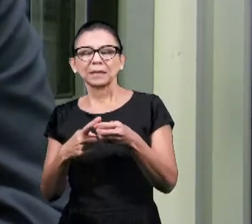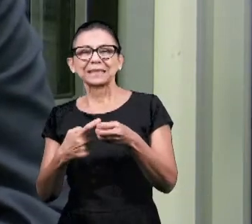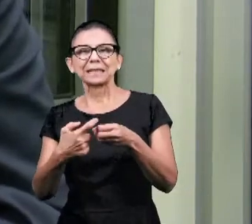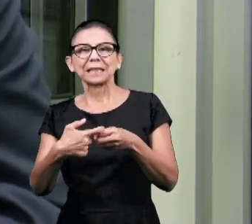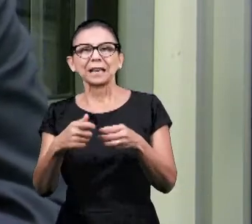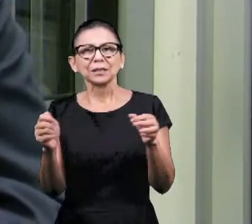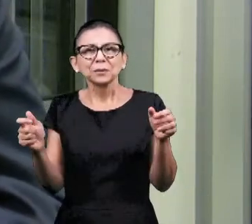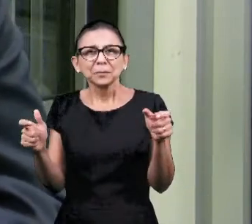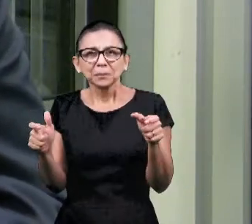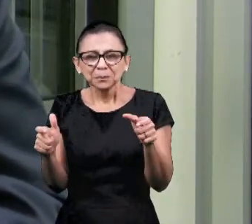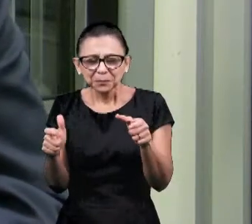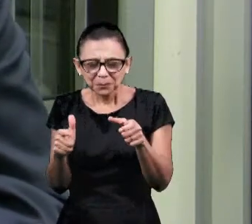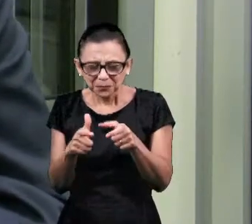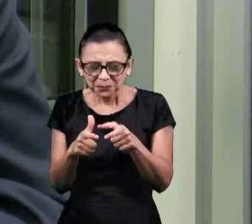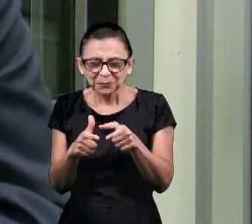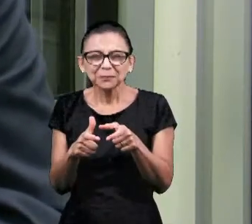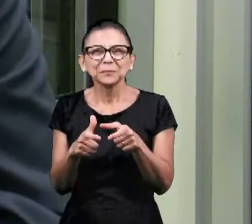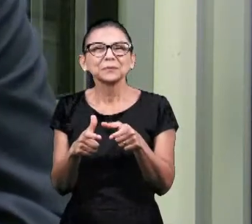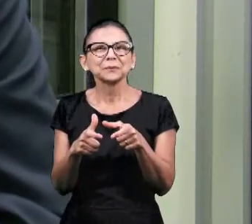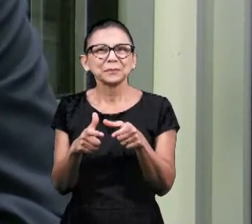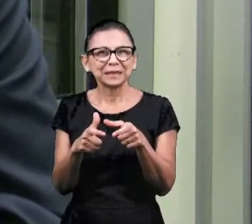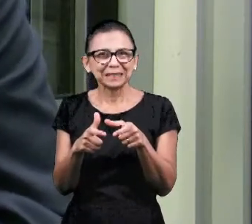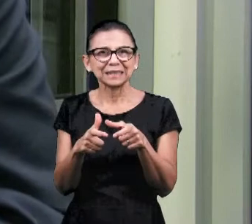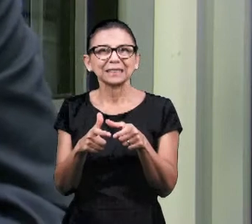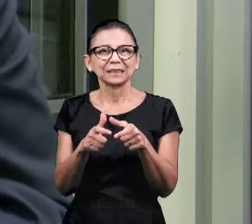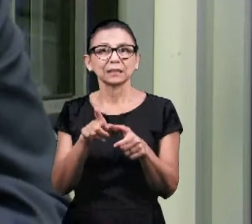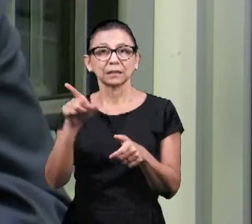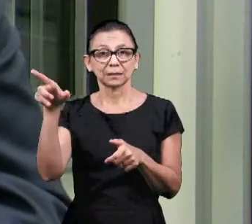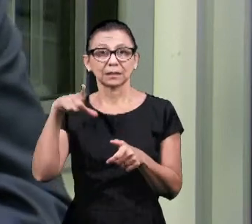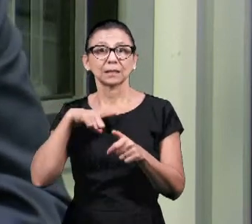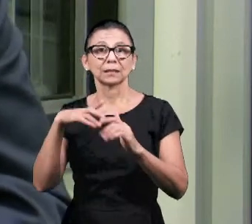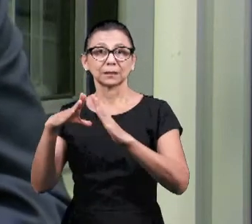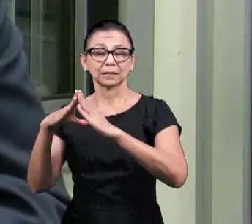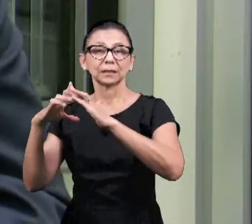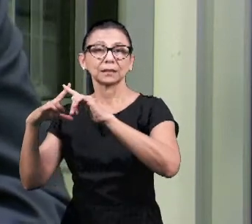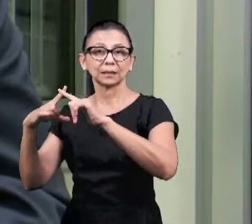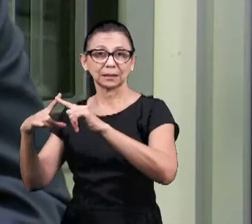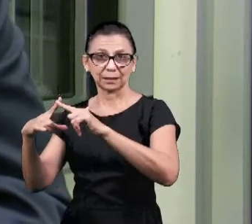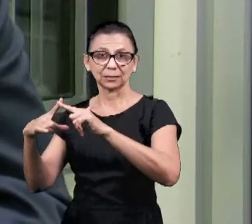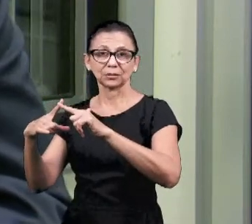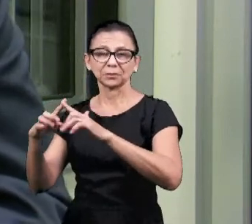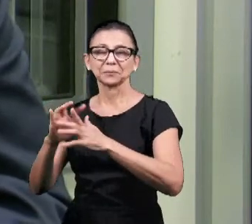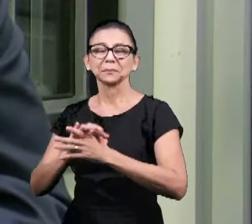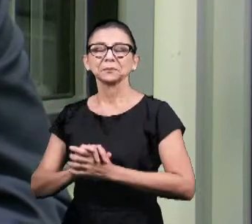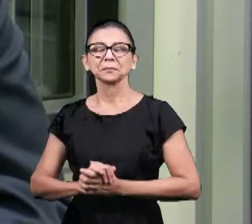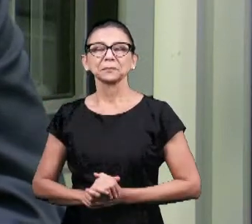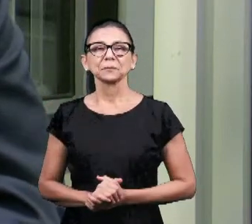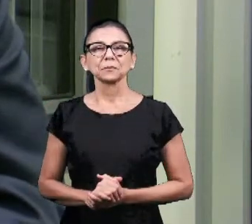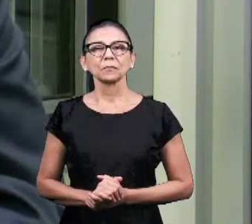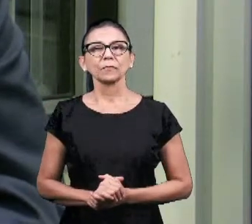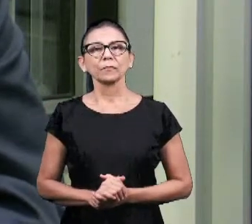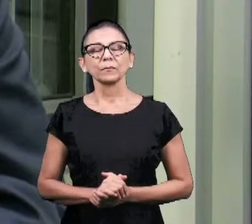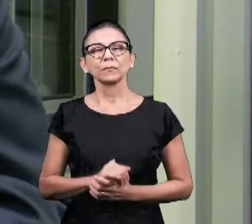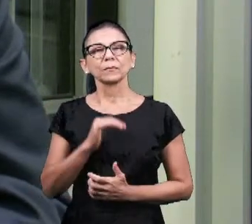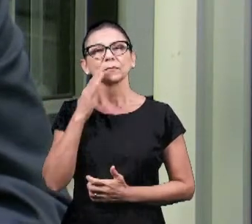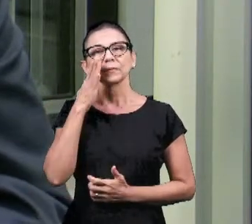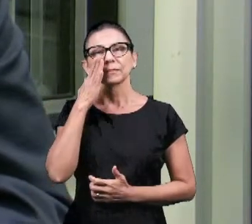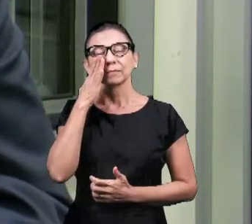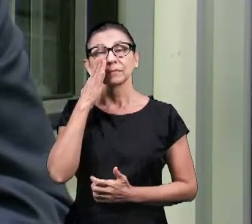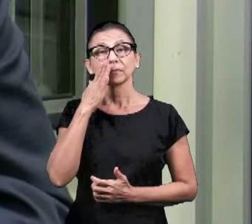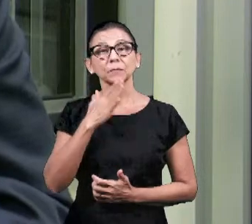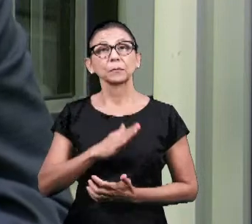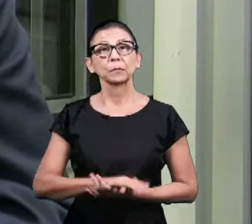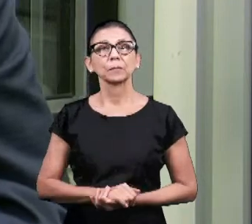pequenininha a cidade. Hoje nós temos um templo lá, para a glória do nome do Senhor. E eu